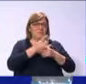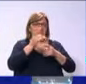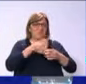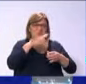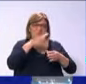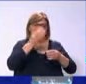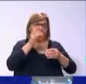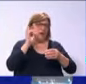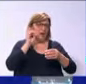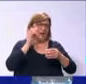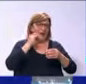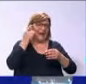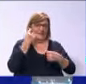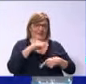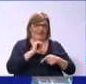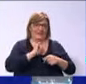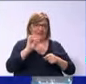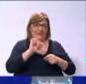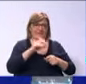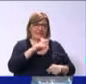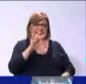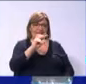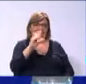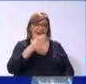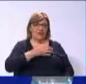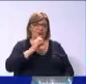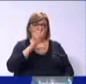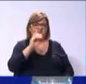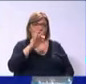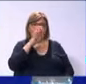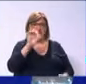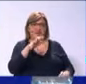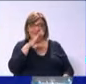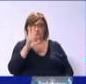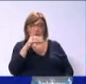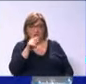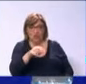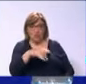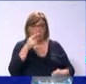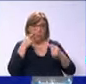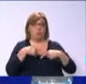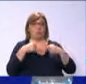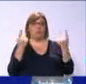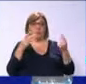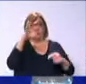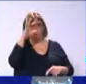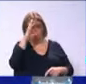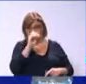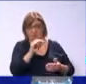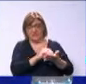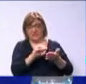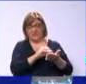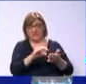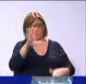afirmações gravíssimas conforme cada jóia desporto no fim desse mesmo quando isso for público o ministro eo secretário